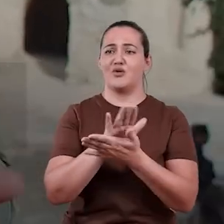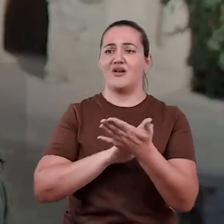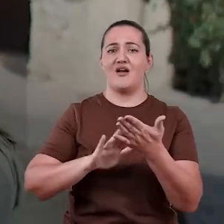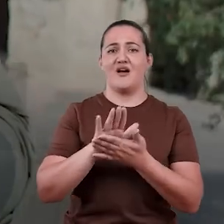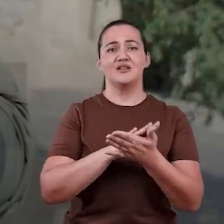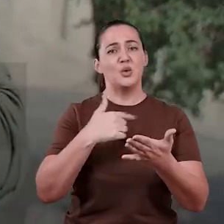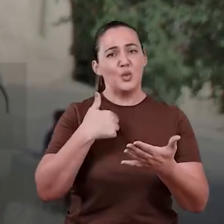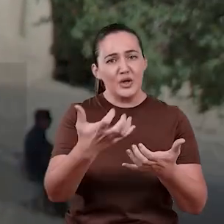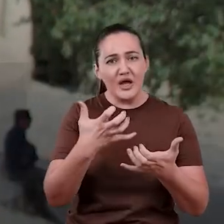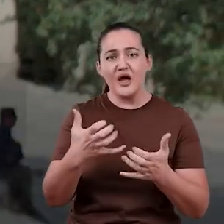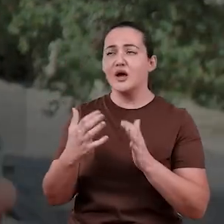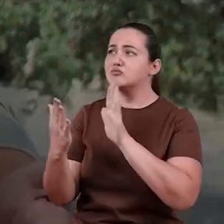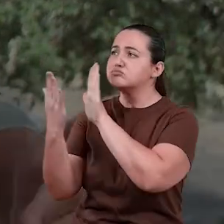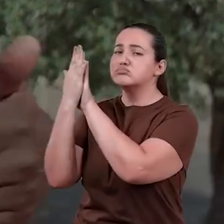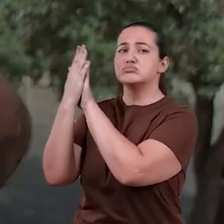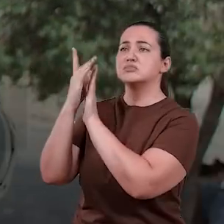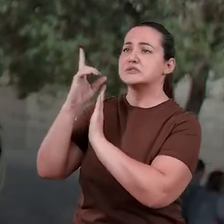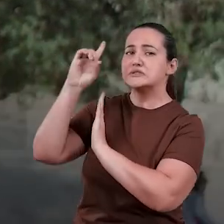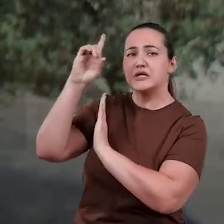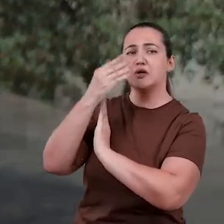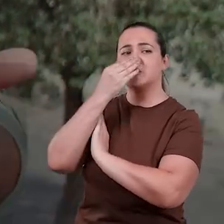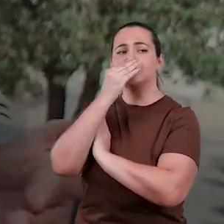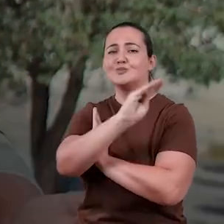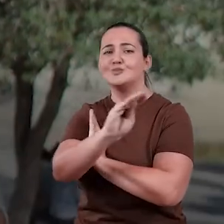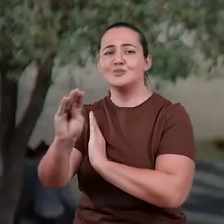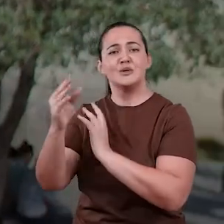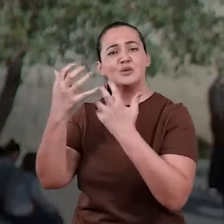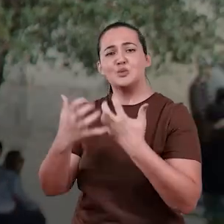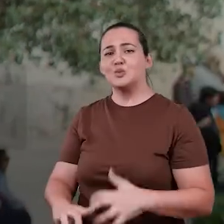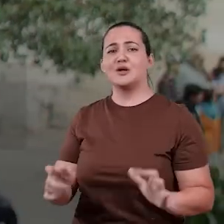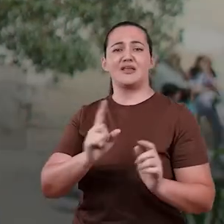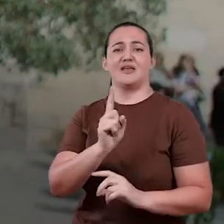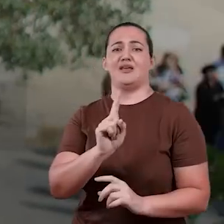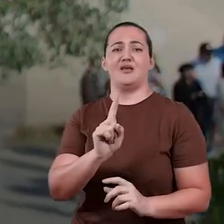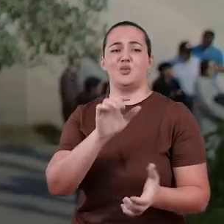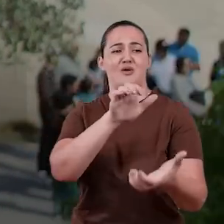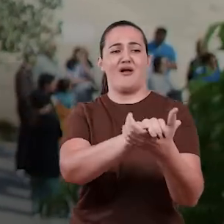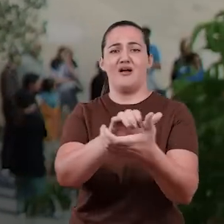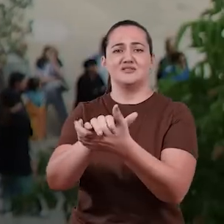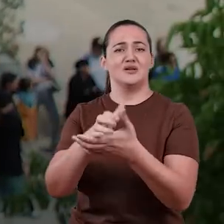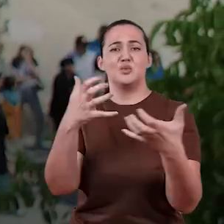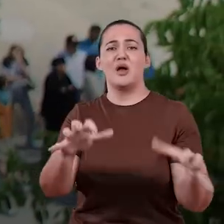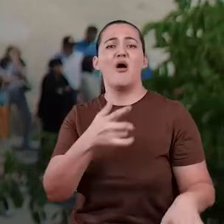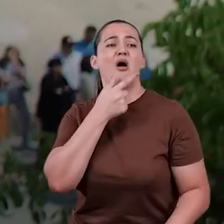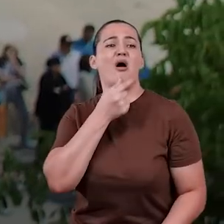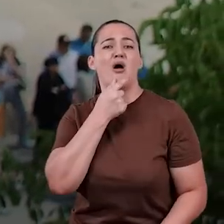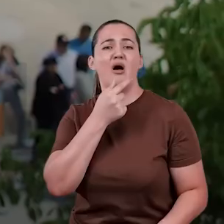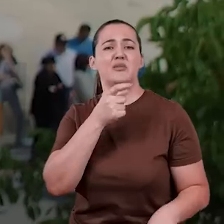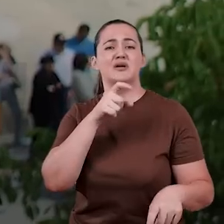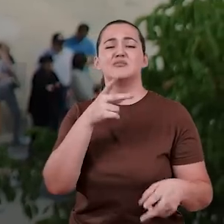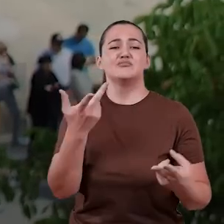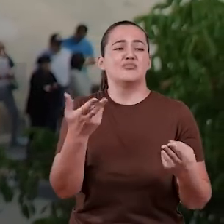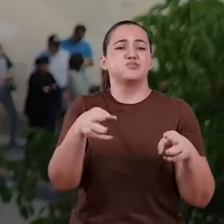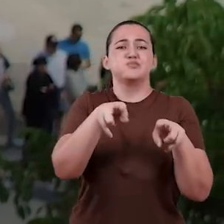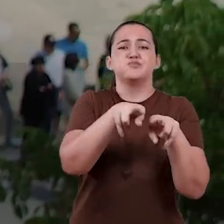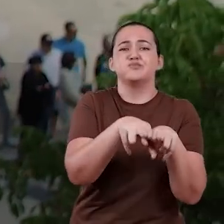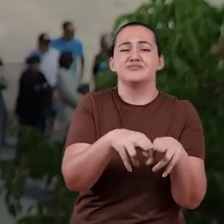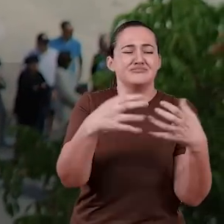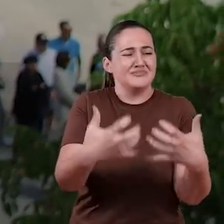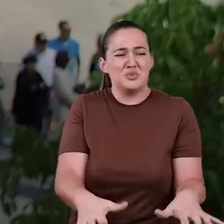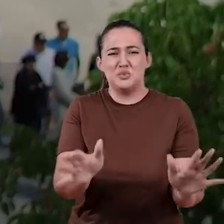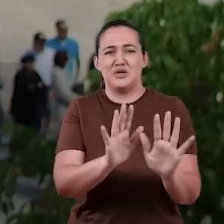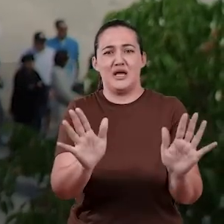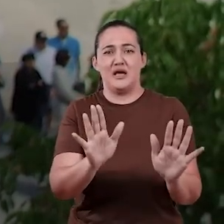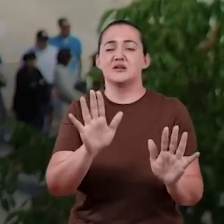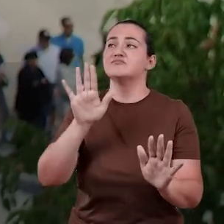vida monástica fugindo das tentações da carne, dos prazeres do mundo, ela não queria se casar, porque ela não queria nem ter sexo. Então